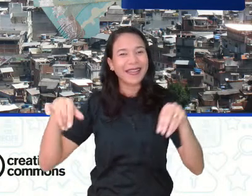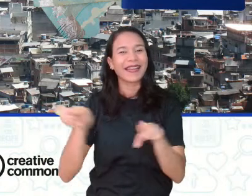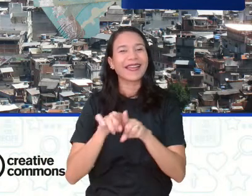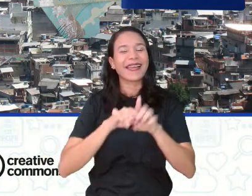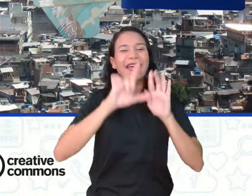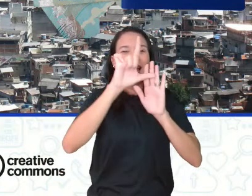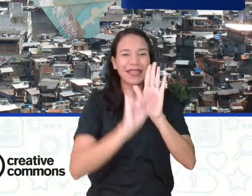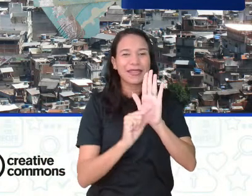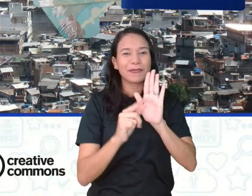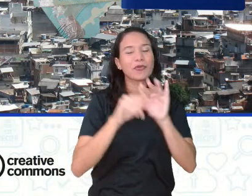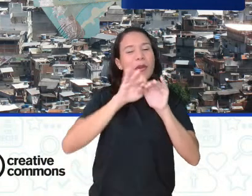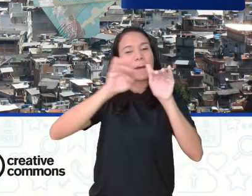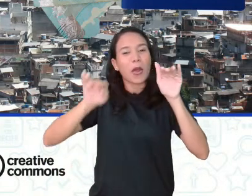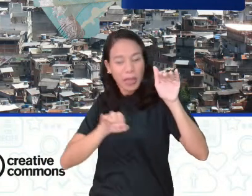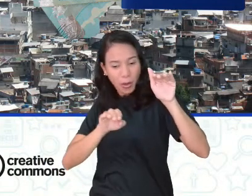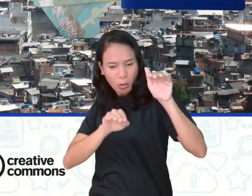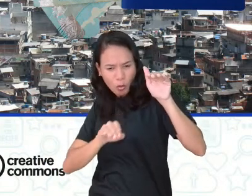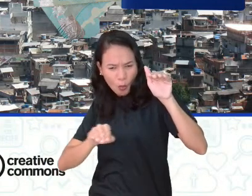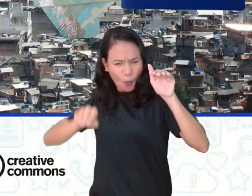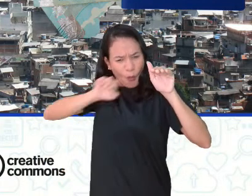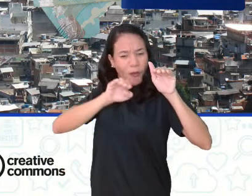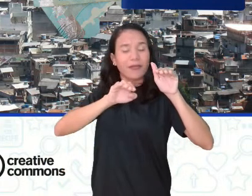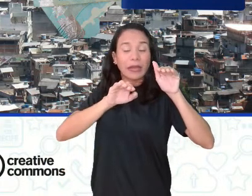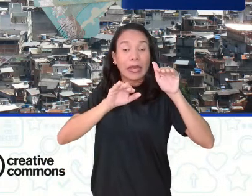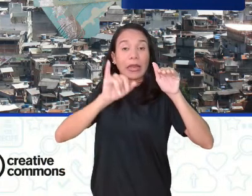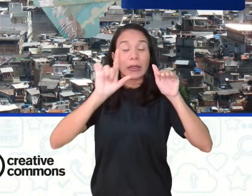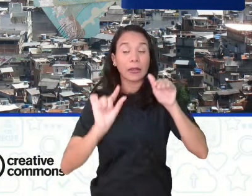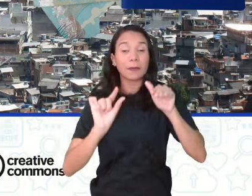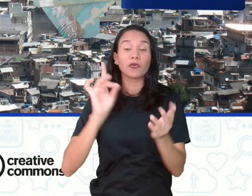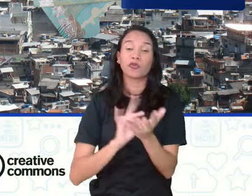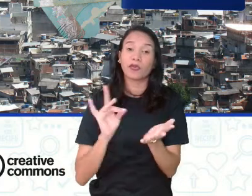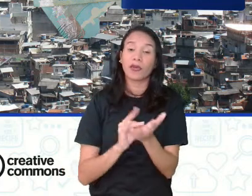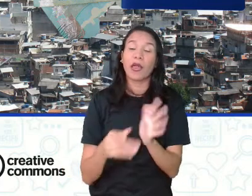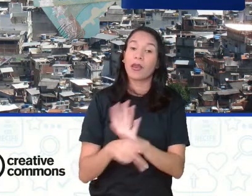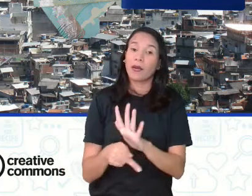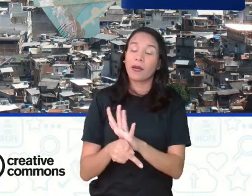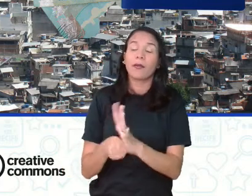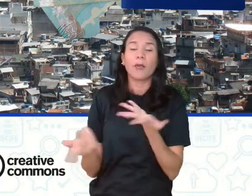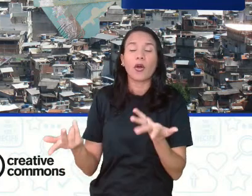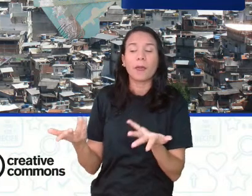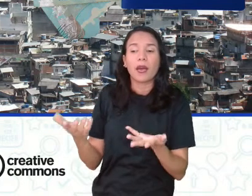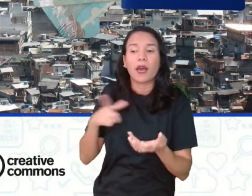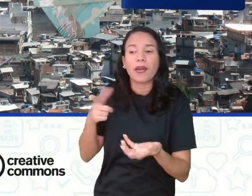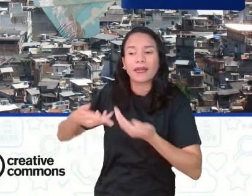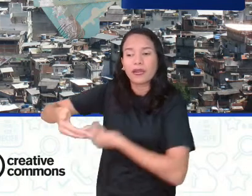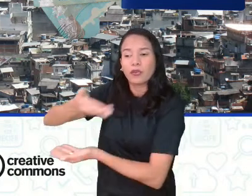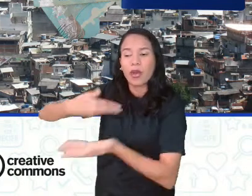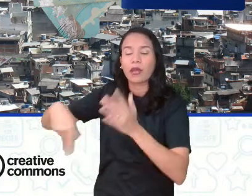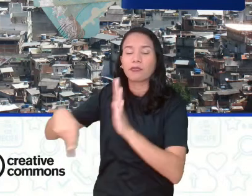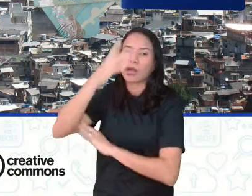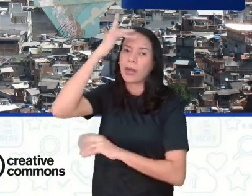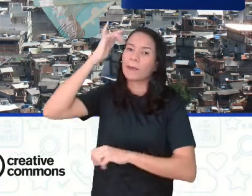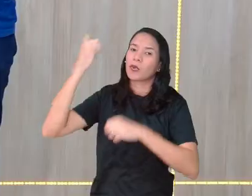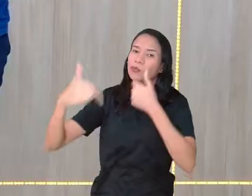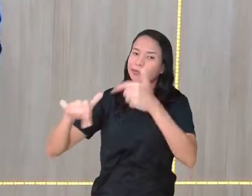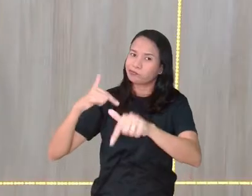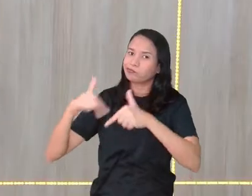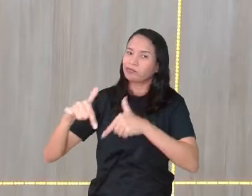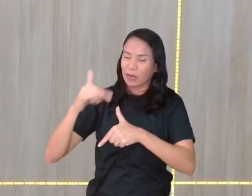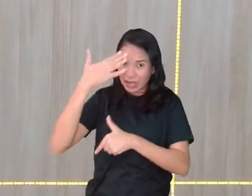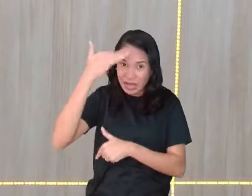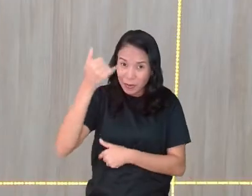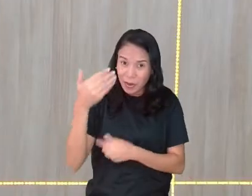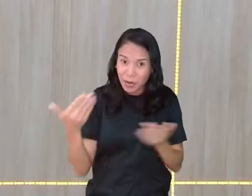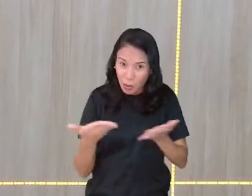das desigualdades sociais, deve garantir o quê? Uma diminuição da vulnerabilidade dos trabalhadores. A gente sabe que a